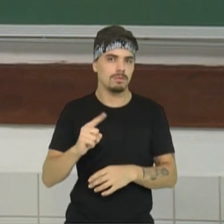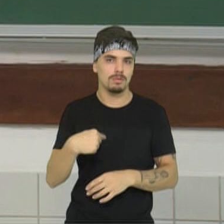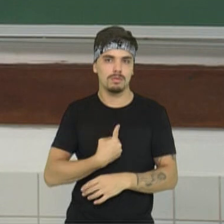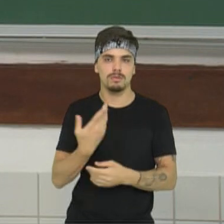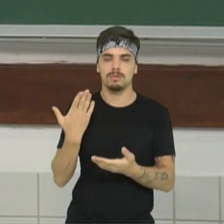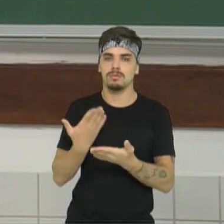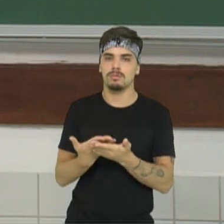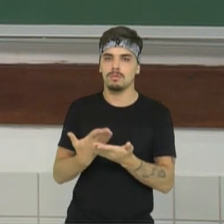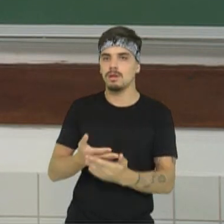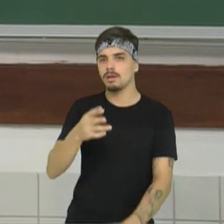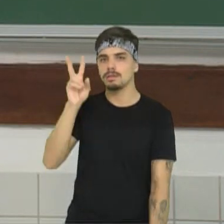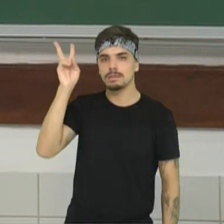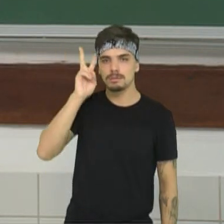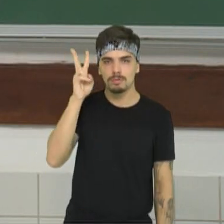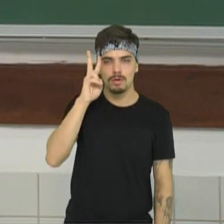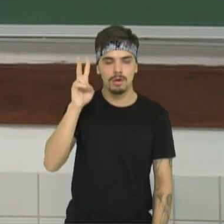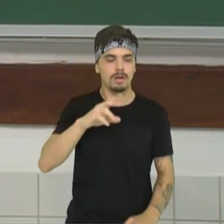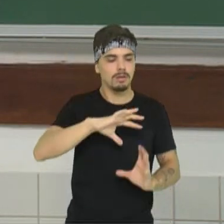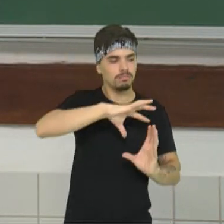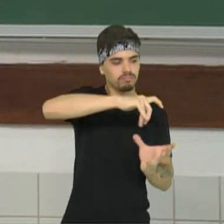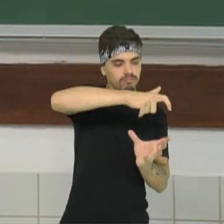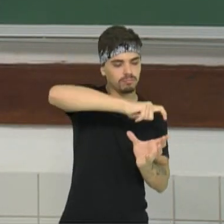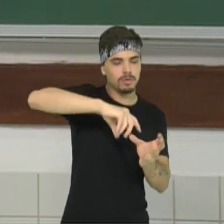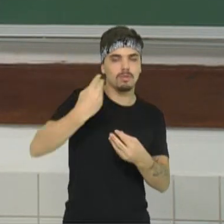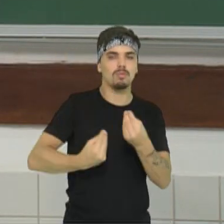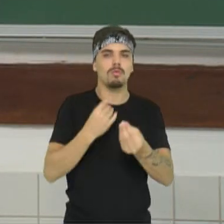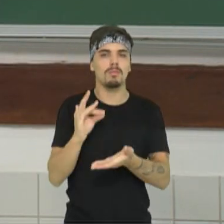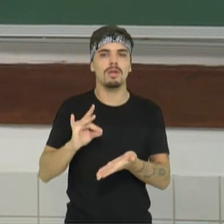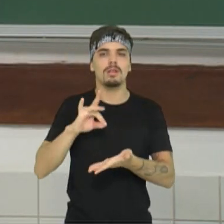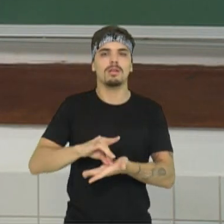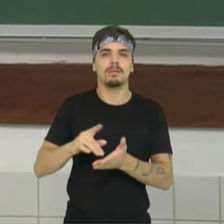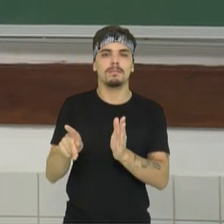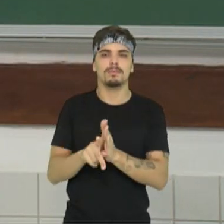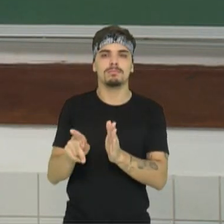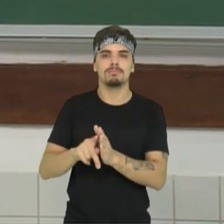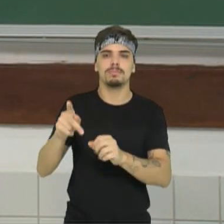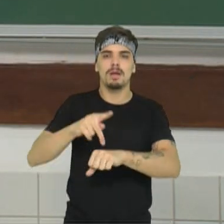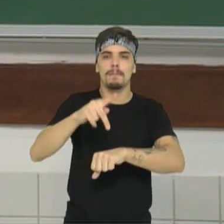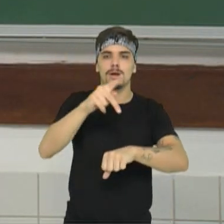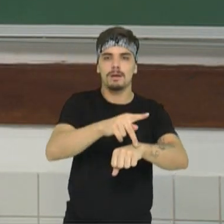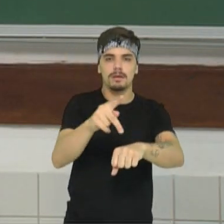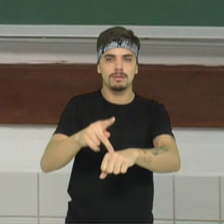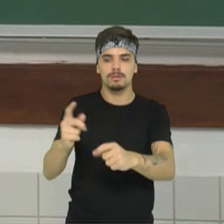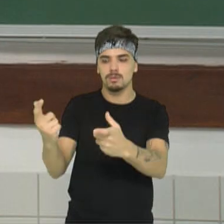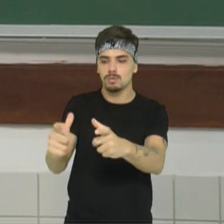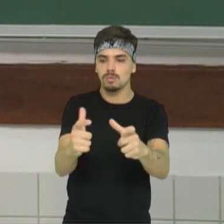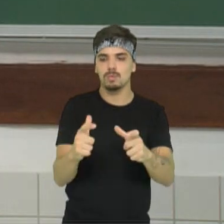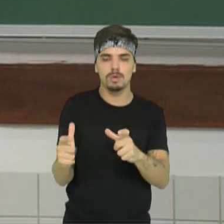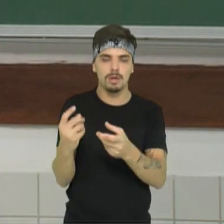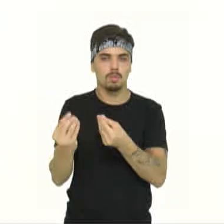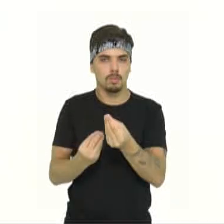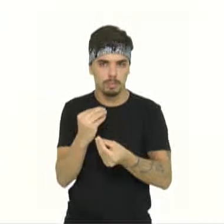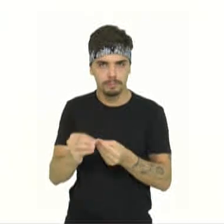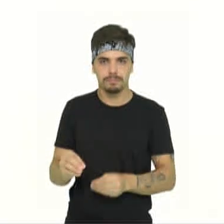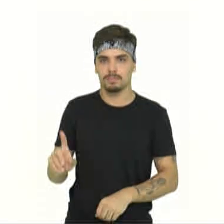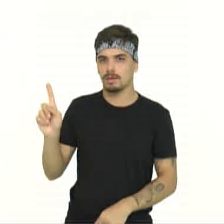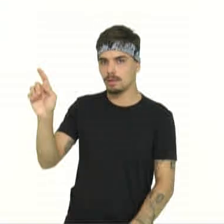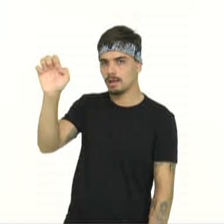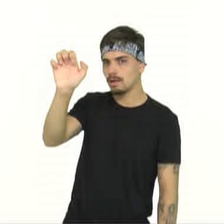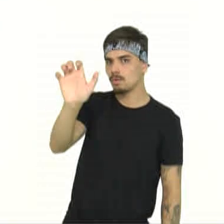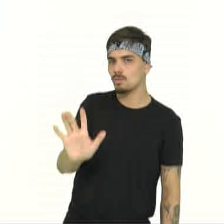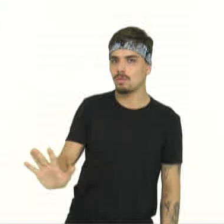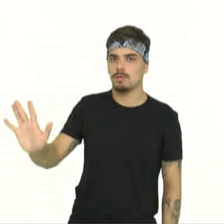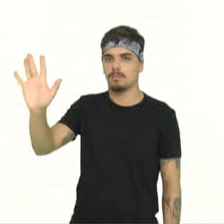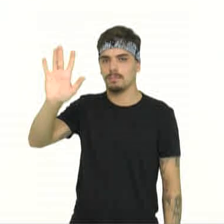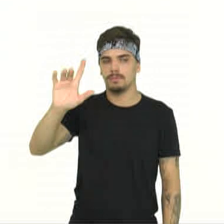a história desses continentes, como foi a realidade dessas nações nesses continentes. Na Europa, né,